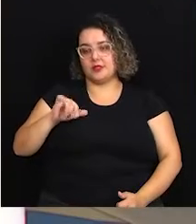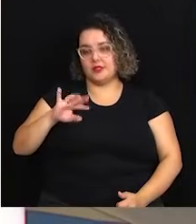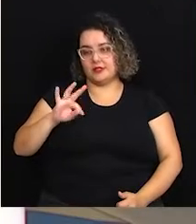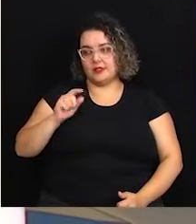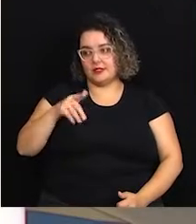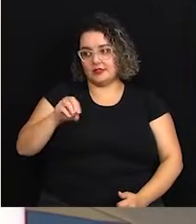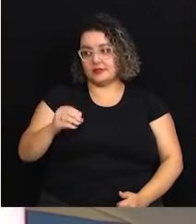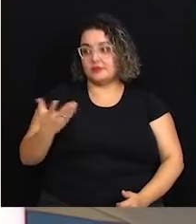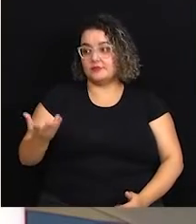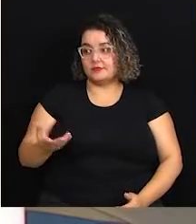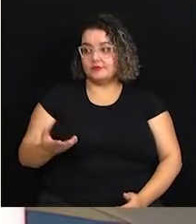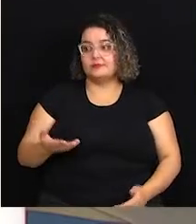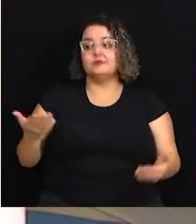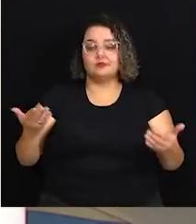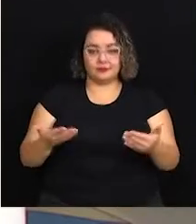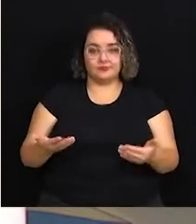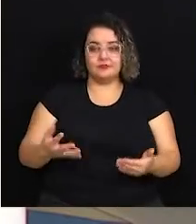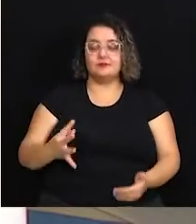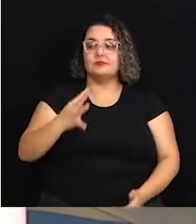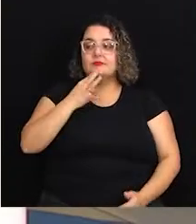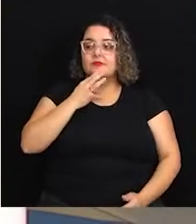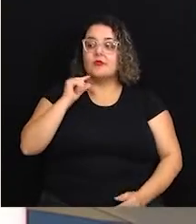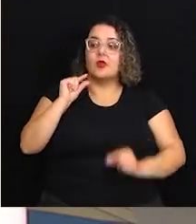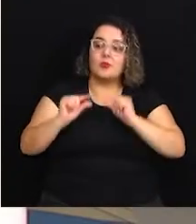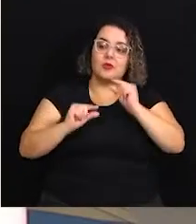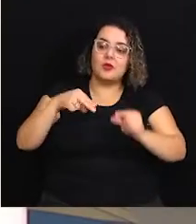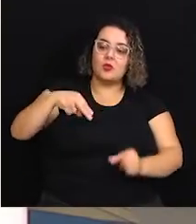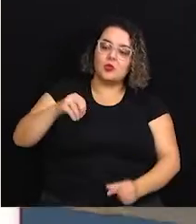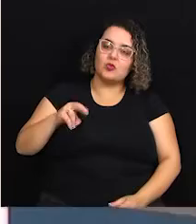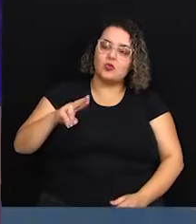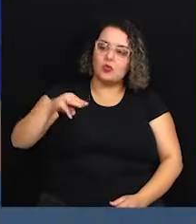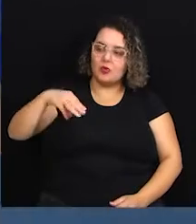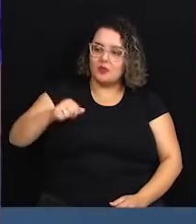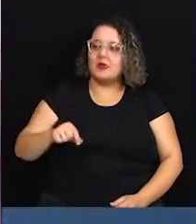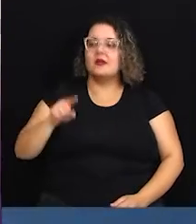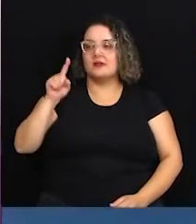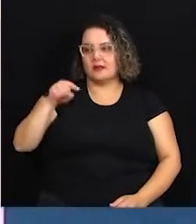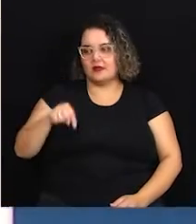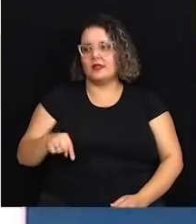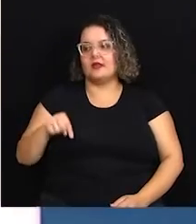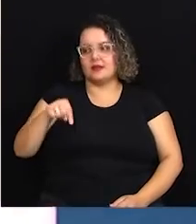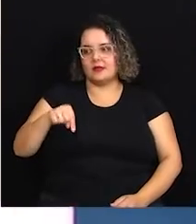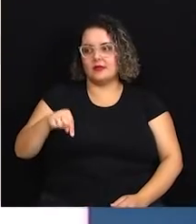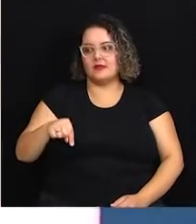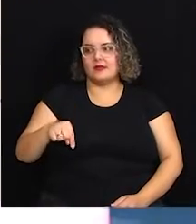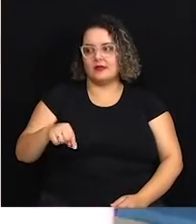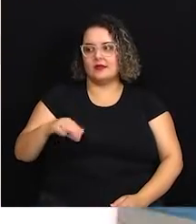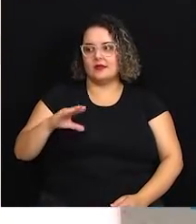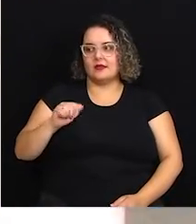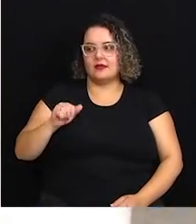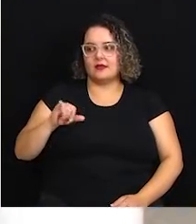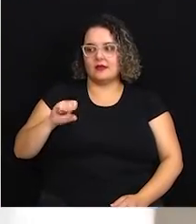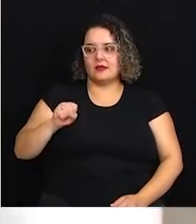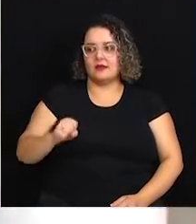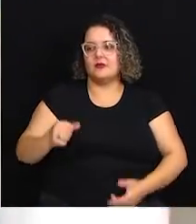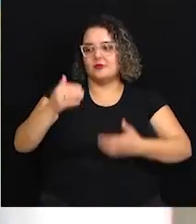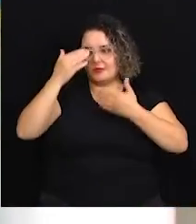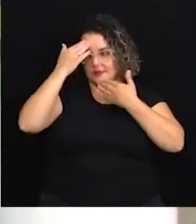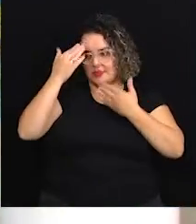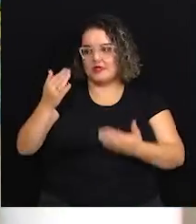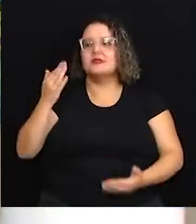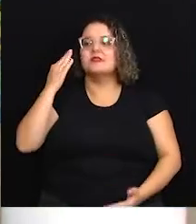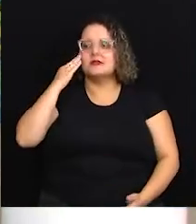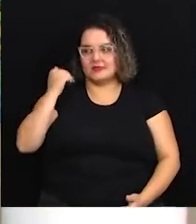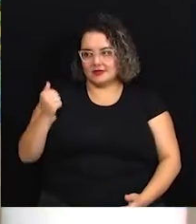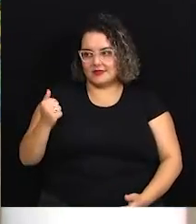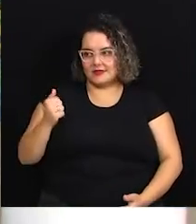conhecer um pouco da história da Norma Rodrigues, que é assistida aqui do CAIS. Norma, obrigada que eu sei que